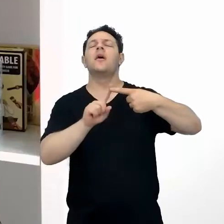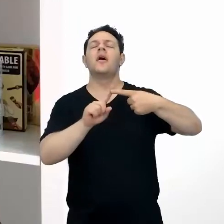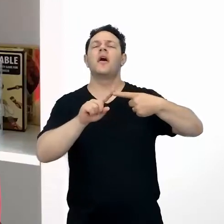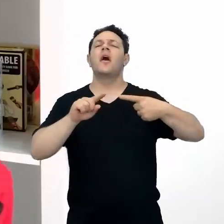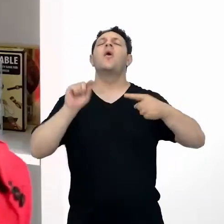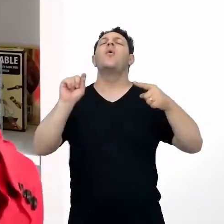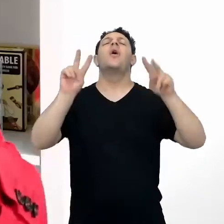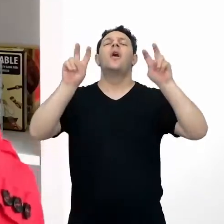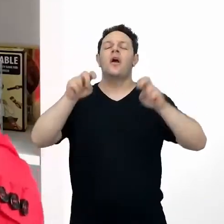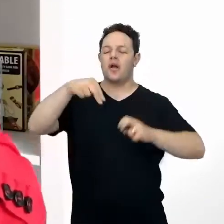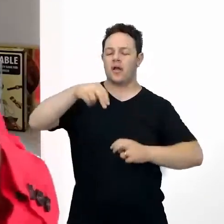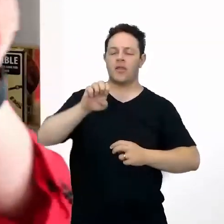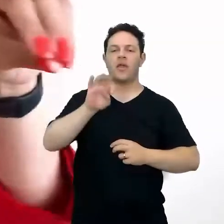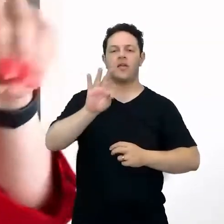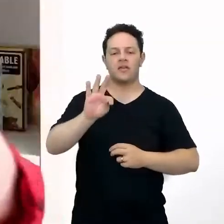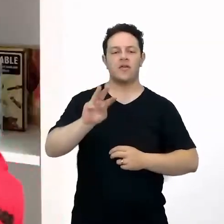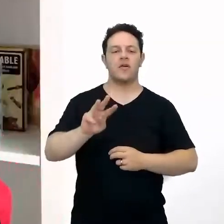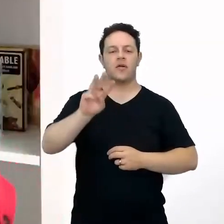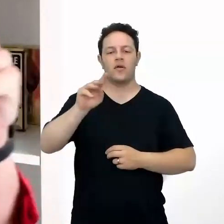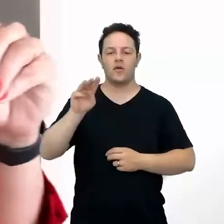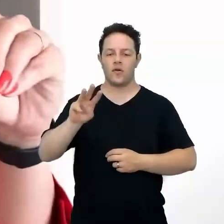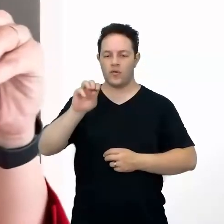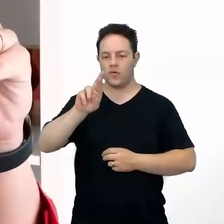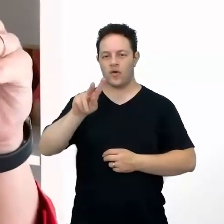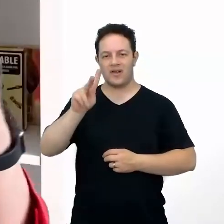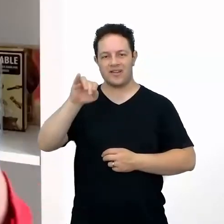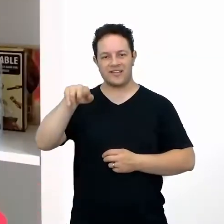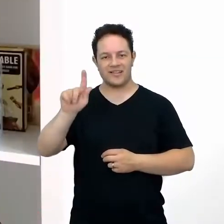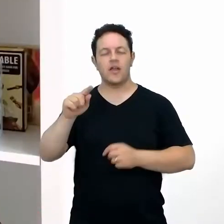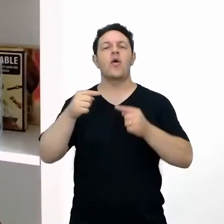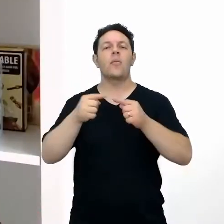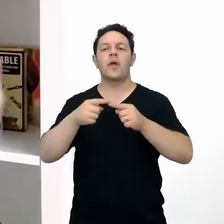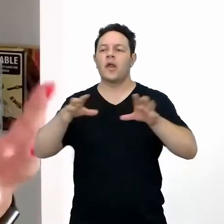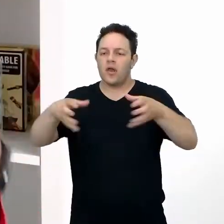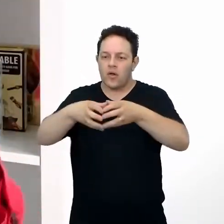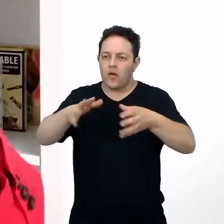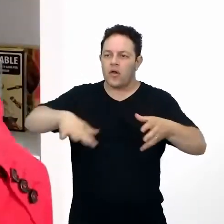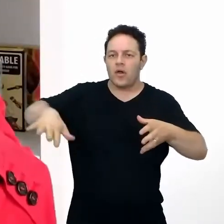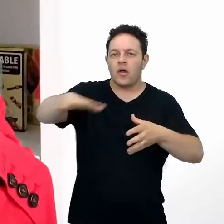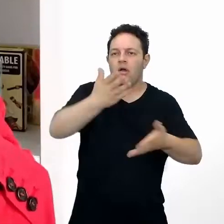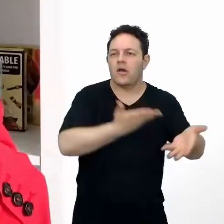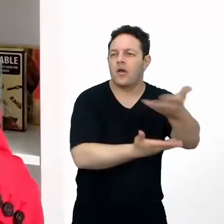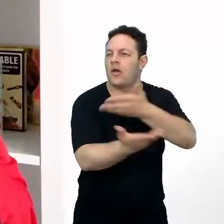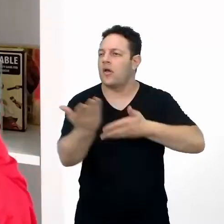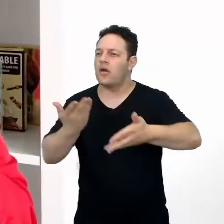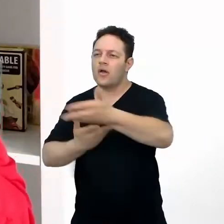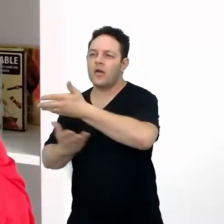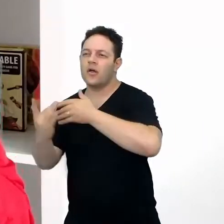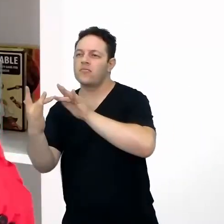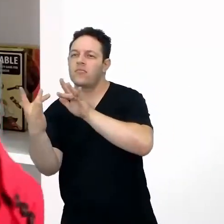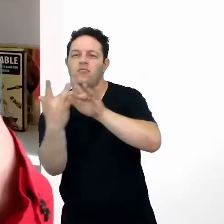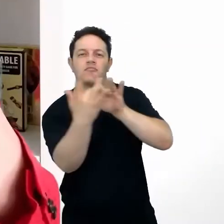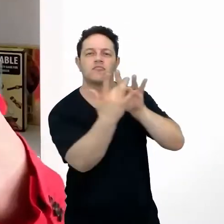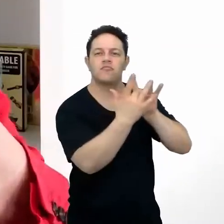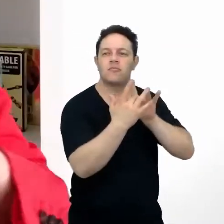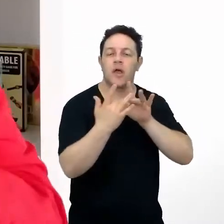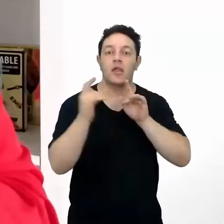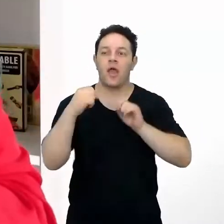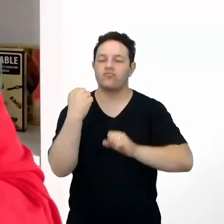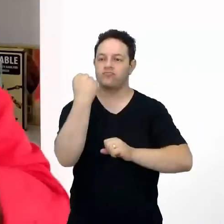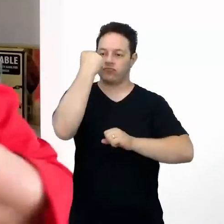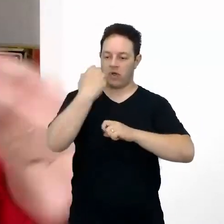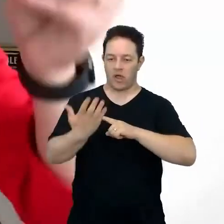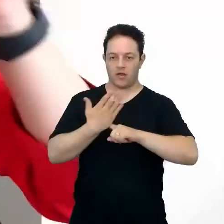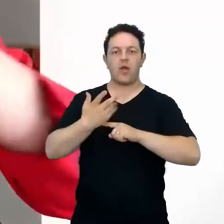networking? Networking é uma rede de relacionamento cujo foco é potencializar as relações de trabalho. É uma rede